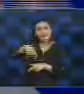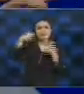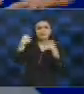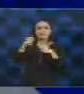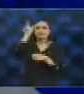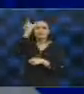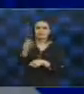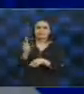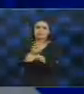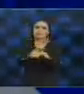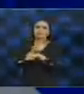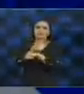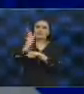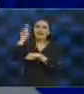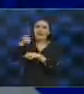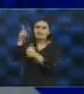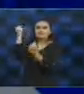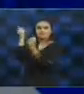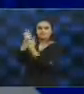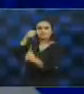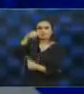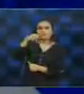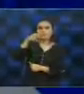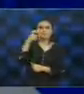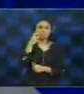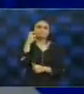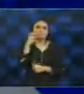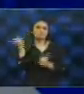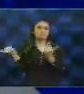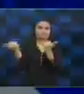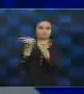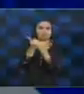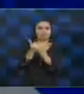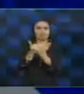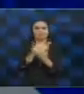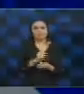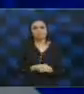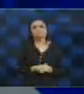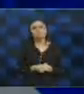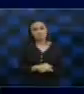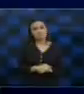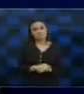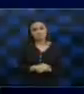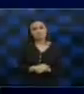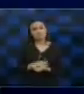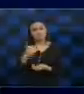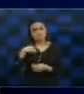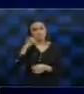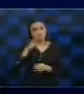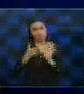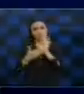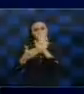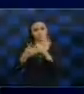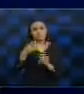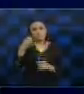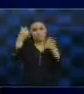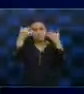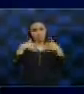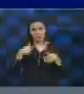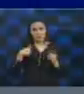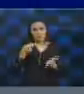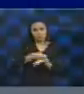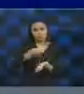ele é aliado do candidato Marcelo Ramos. Deveria nos aliar, se aliar a mim nisso. Eu simplesmente faço aqui o meu protesto. Réplica, um